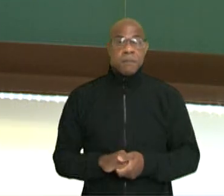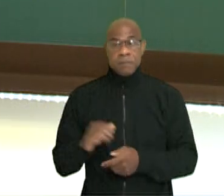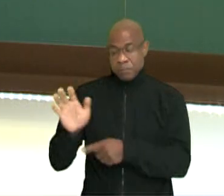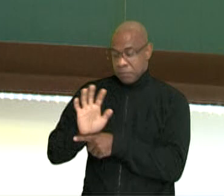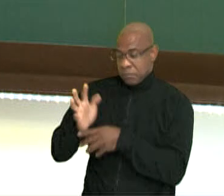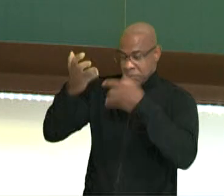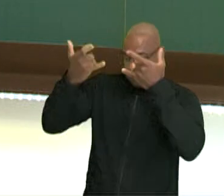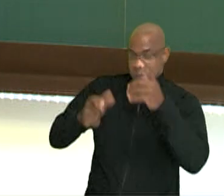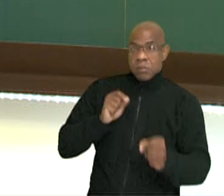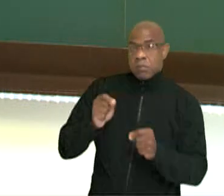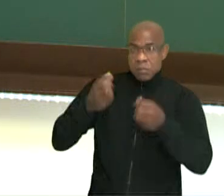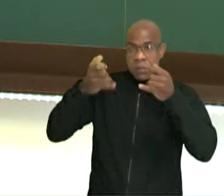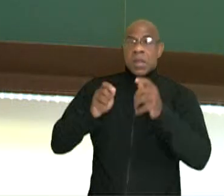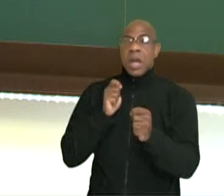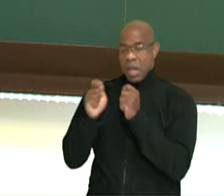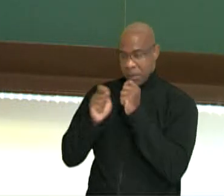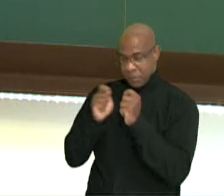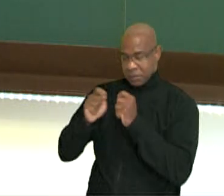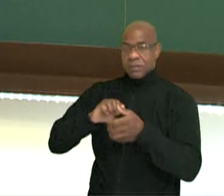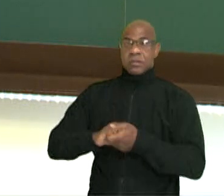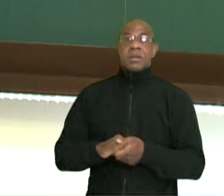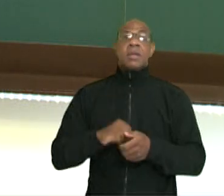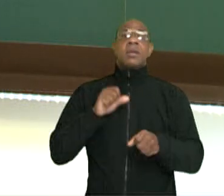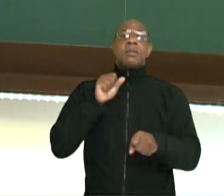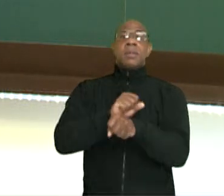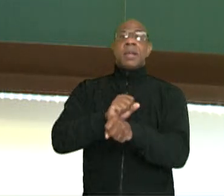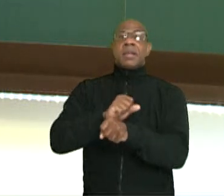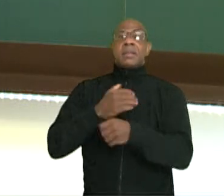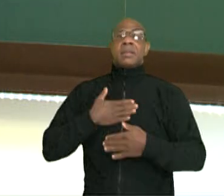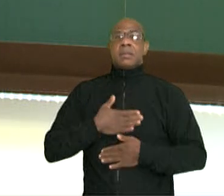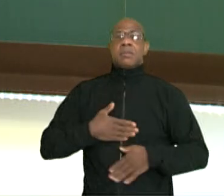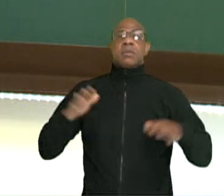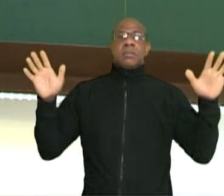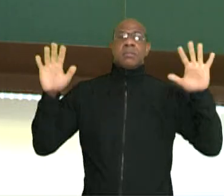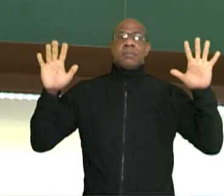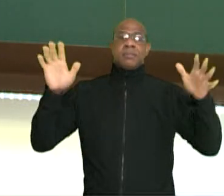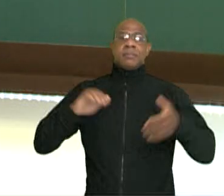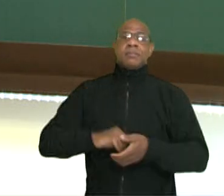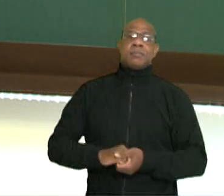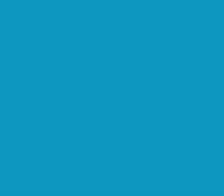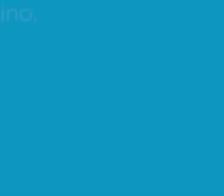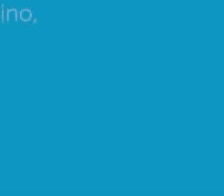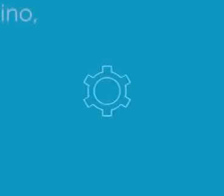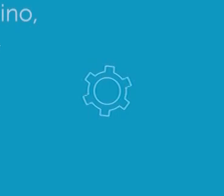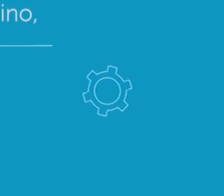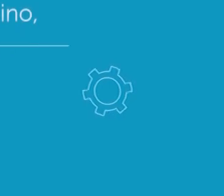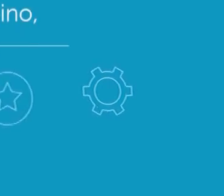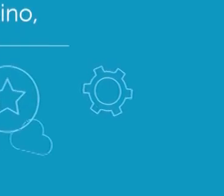falamos sobre reportagem. Espero que você tenha gostado e até breve!